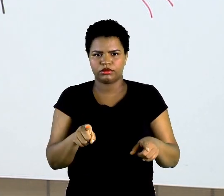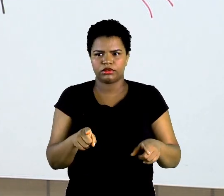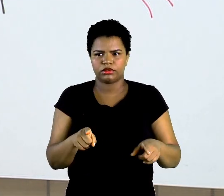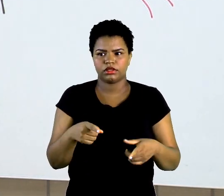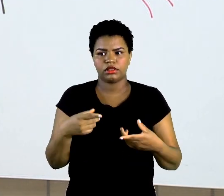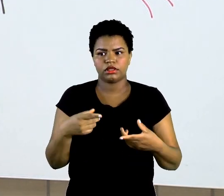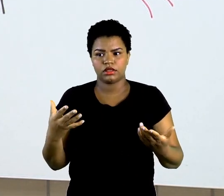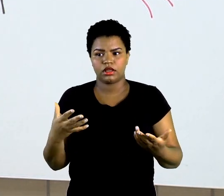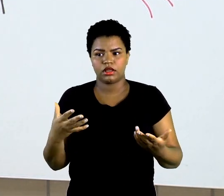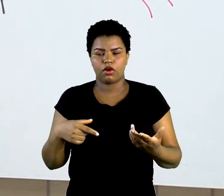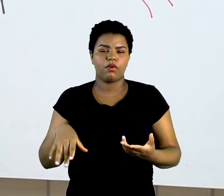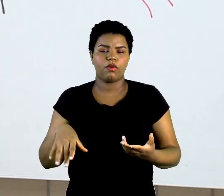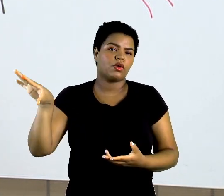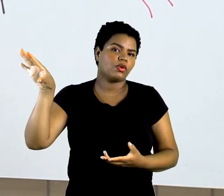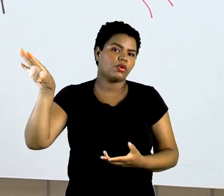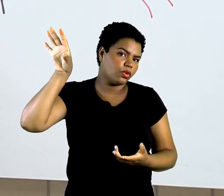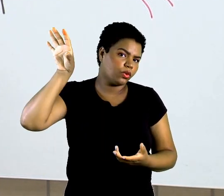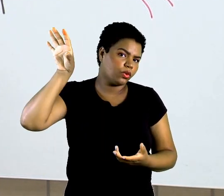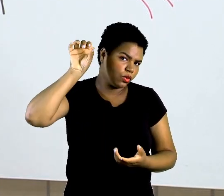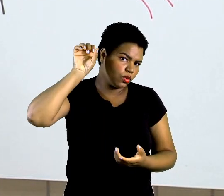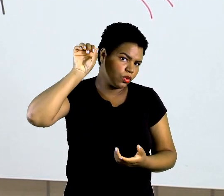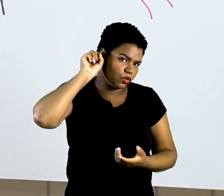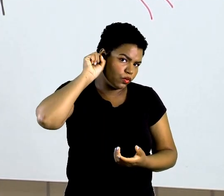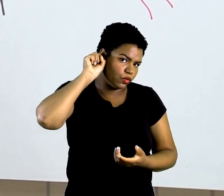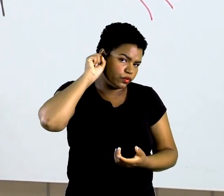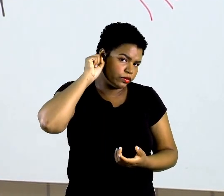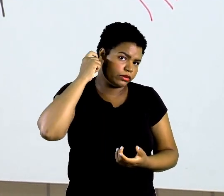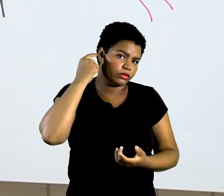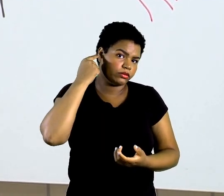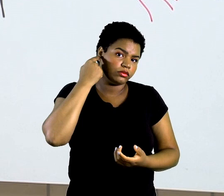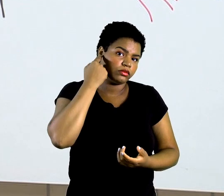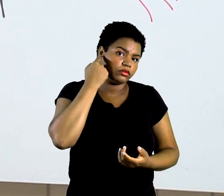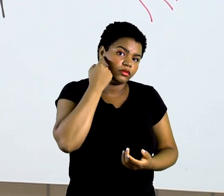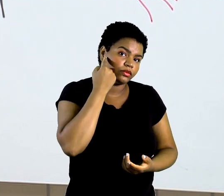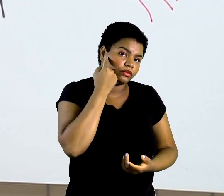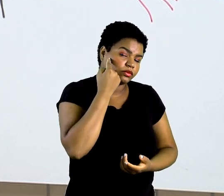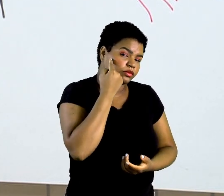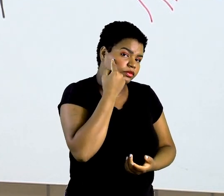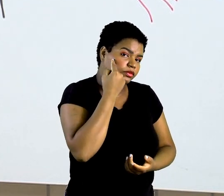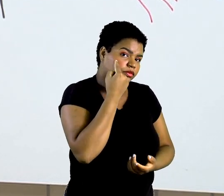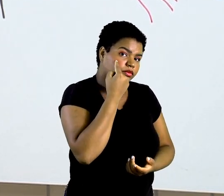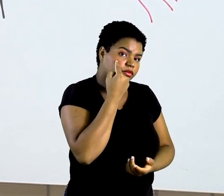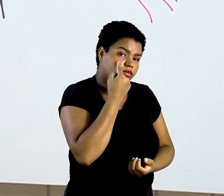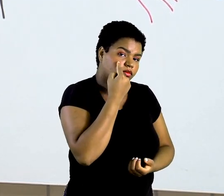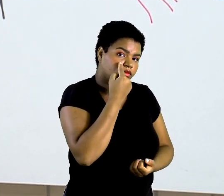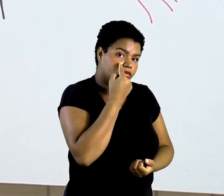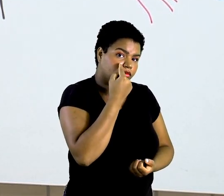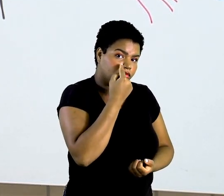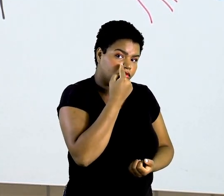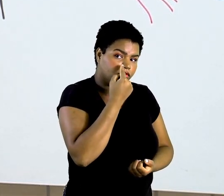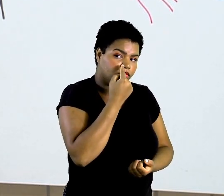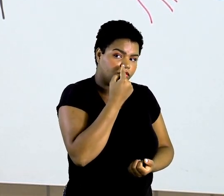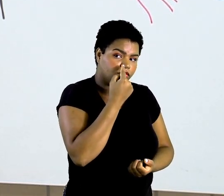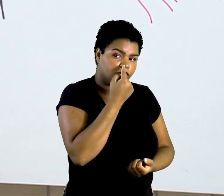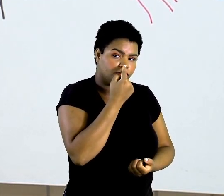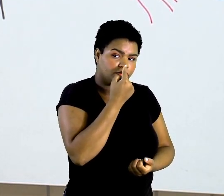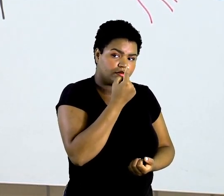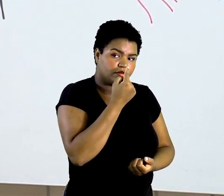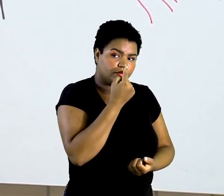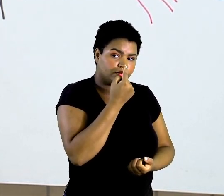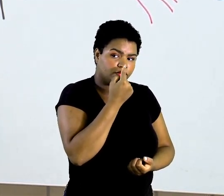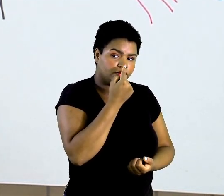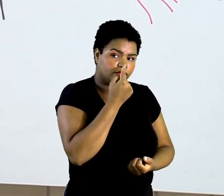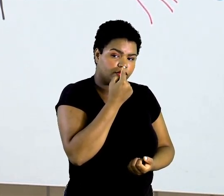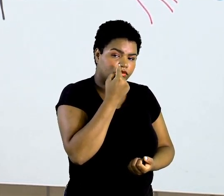ela aqui, ó, pela orelha. Ela vai entrar pelo canal e vai chegar até,